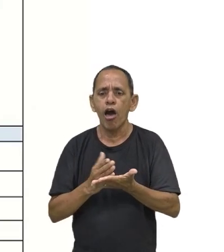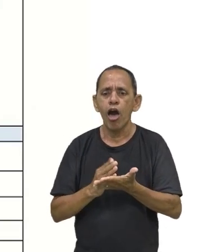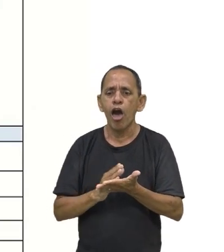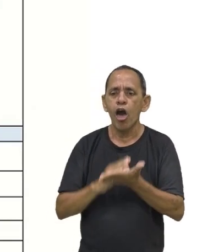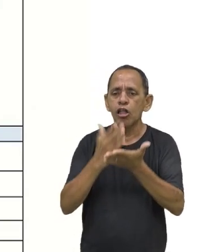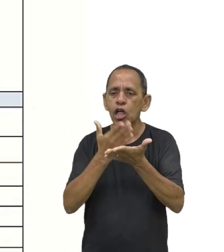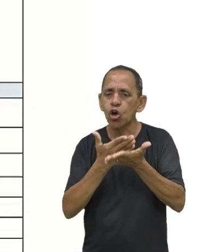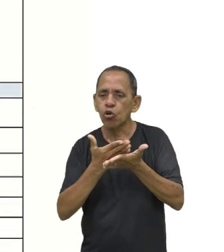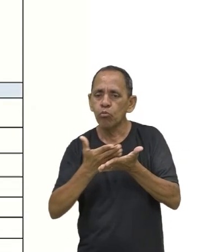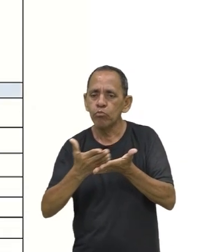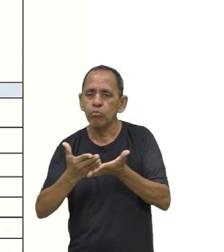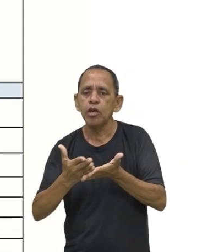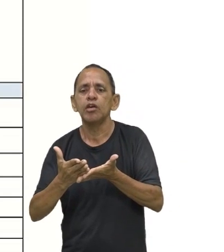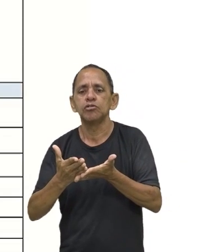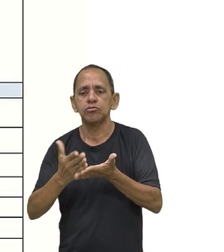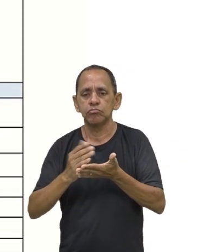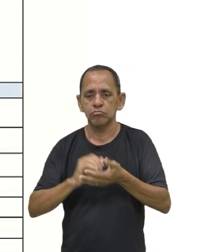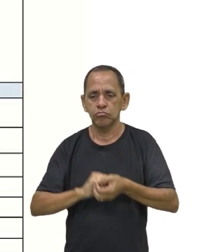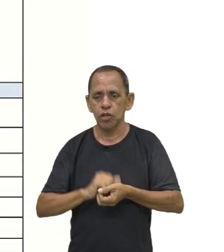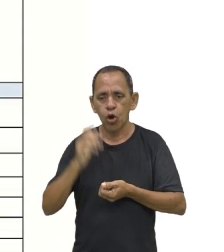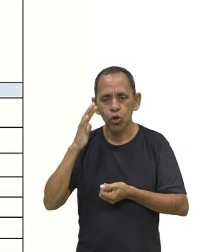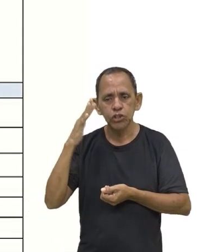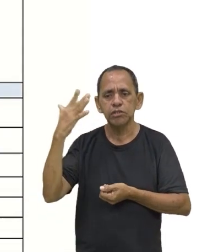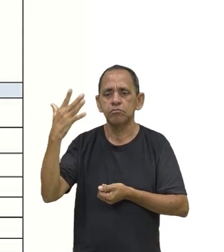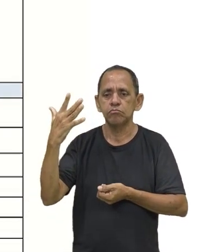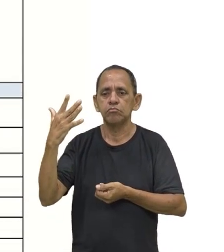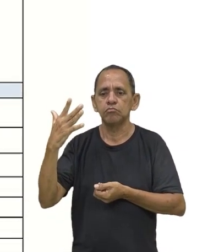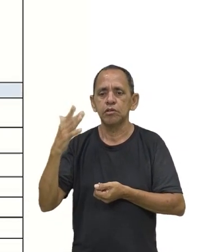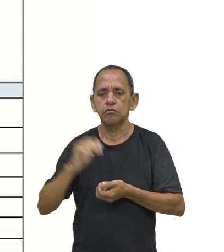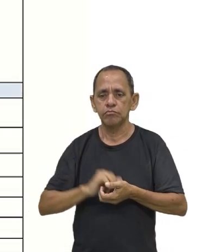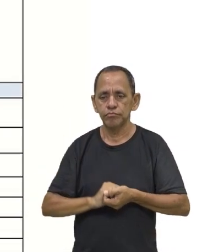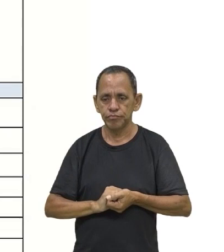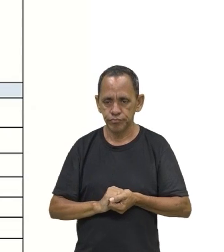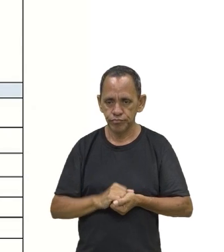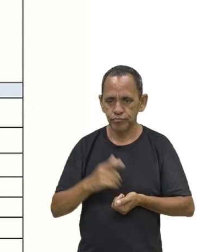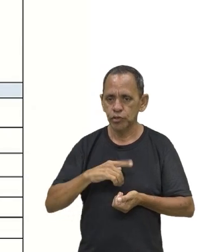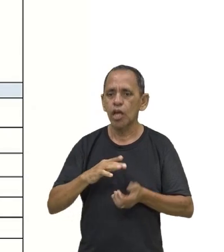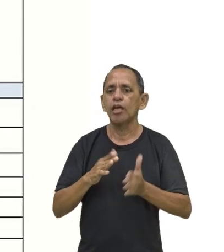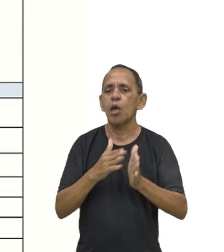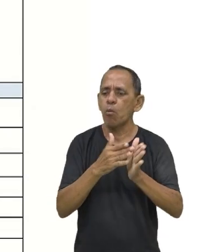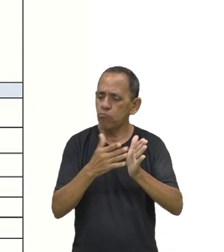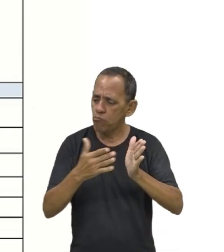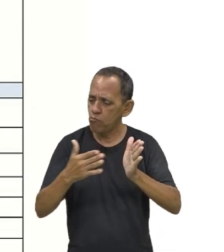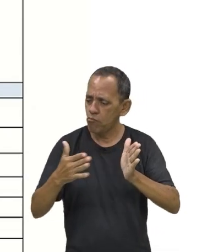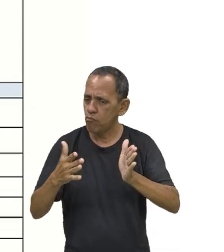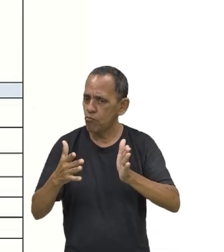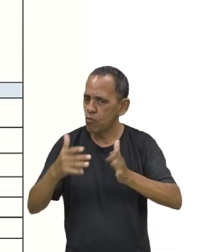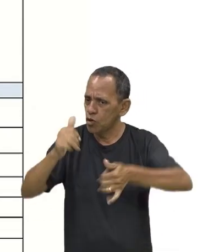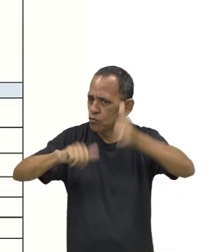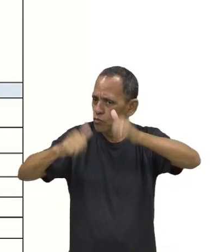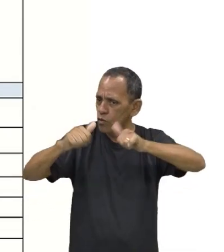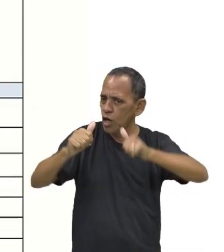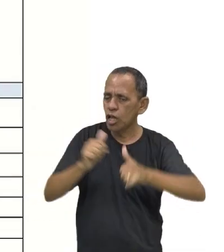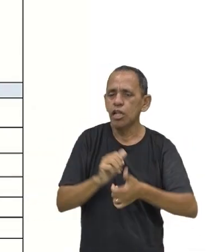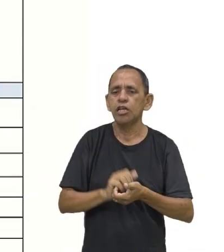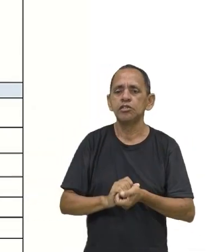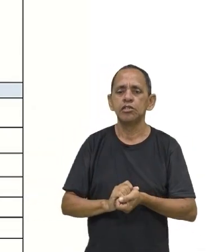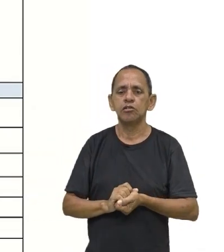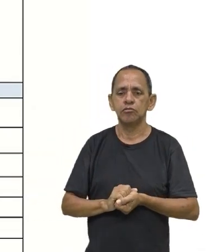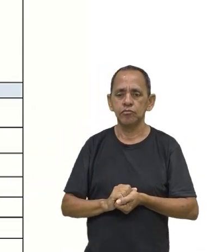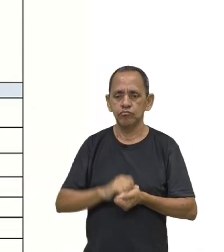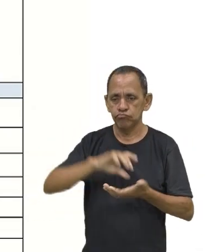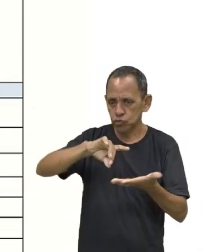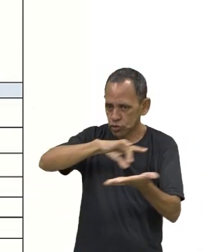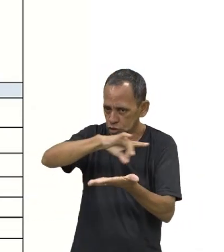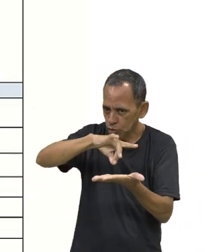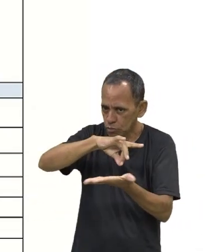sobre isso. E aí, depois da aula inaugural, a gente vai ter o período de aplicação da avaliação diagnóstica do CMEAN, que serve